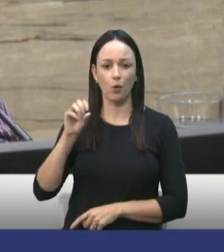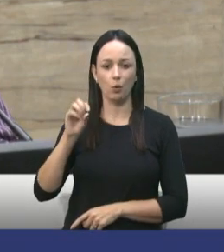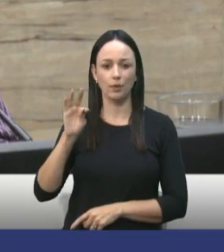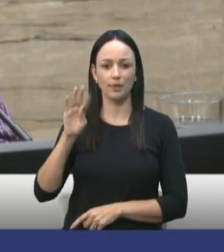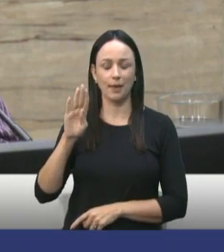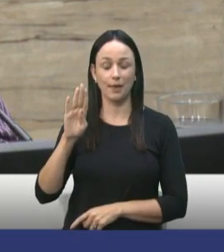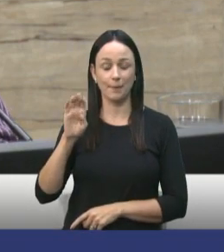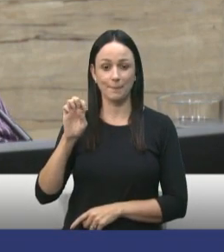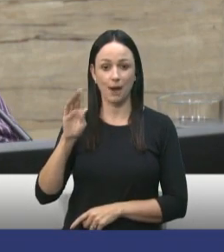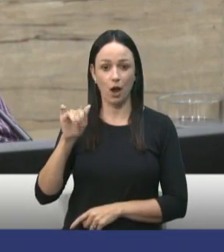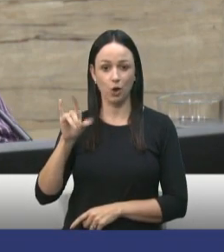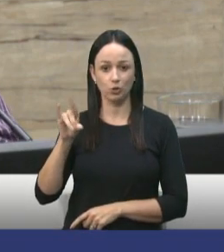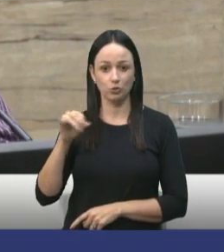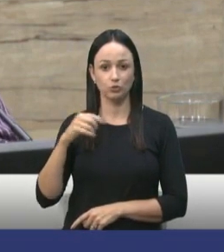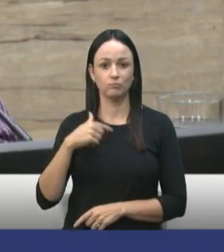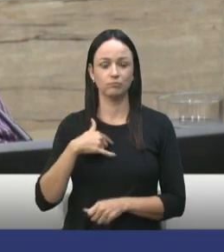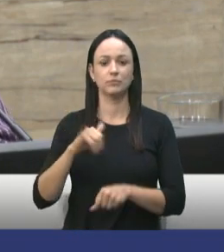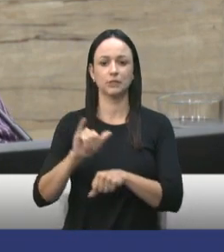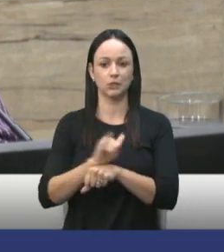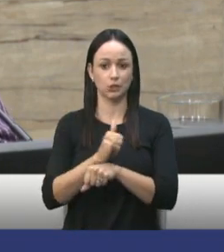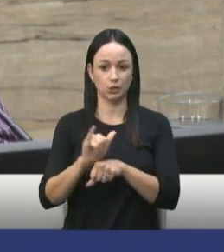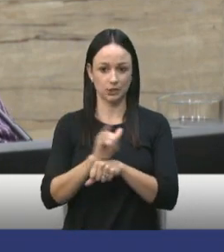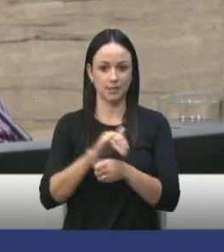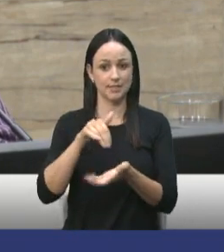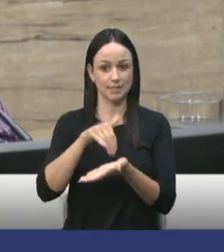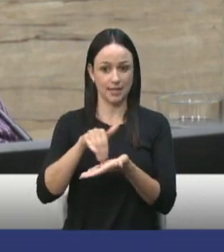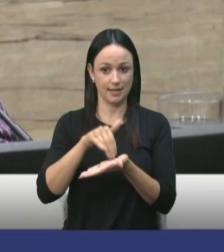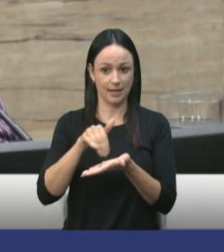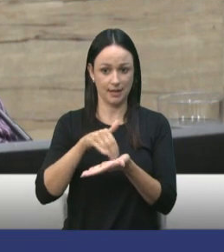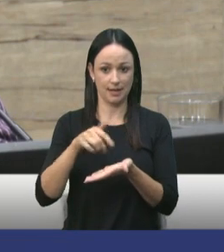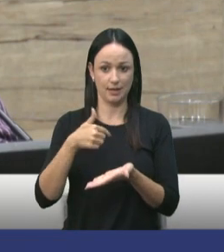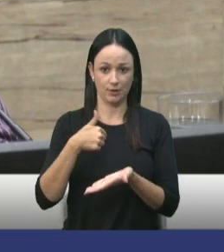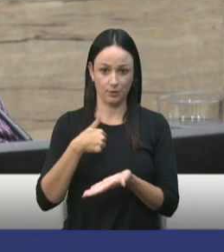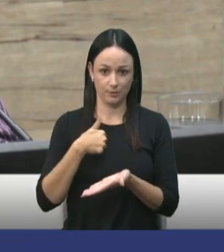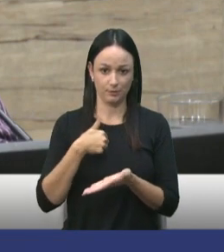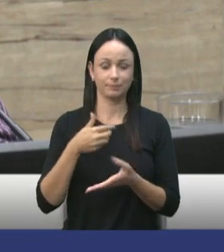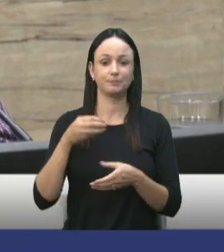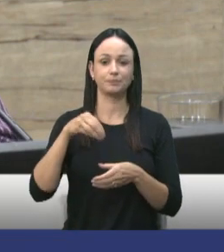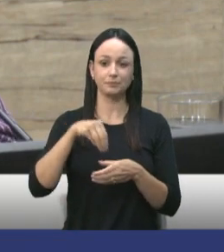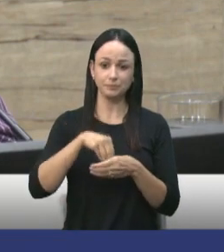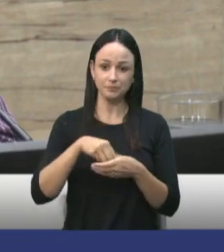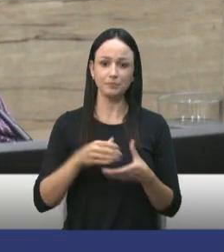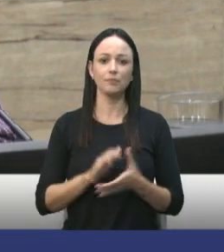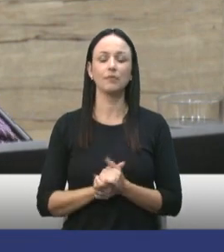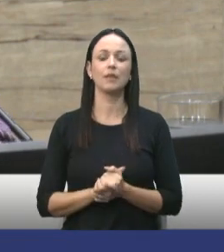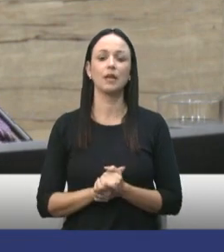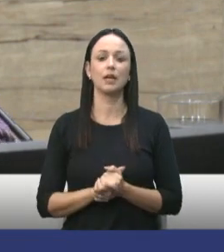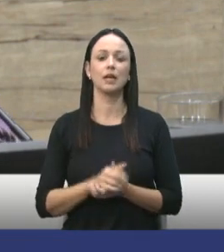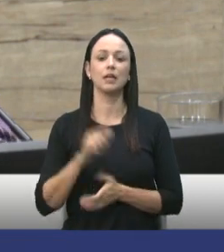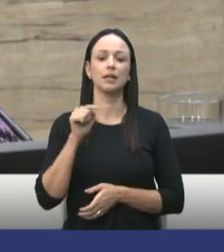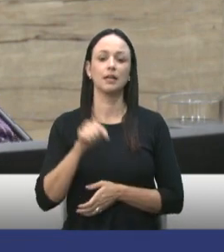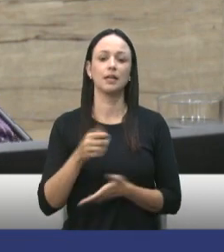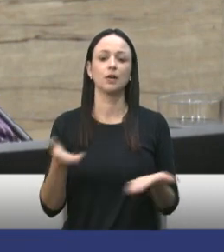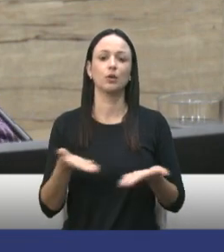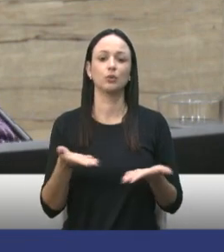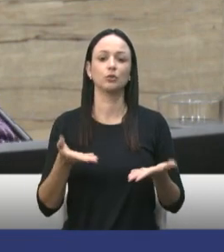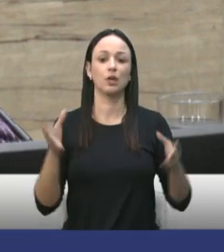de gestão estratégica, estou secretário de gestão estratégica interinamente e estamos nessa